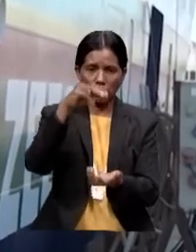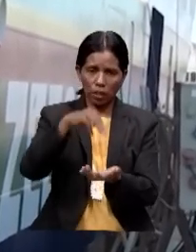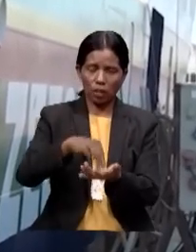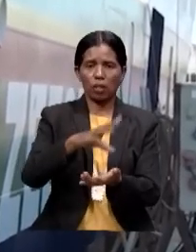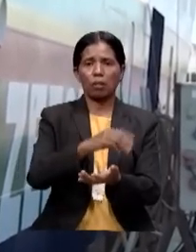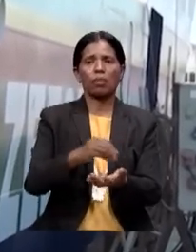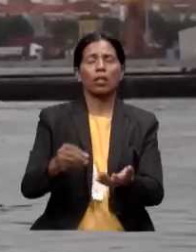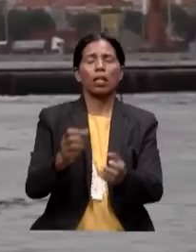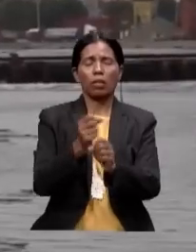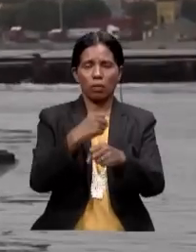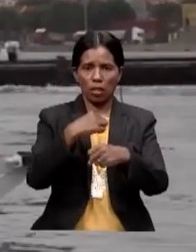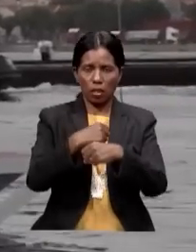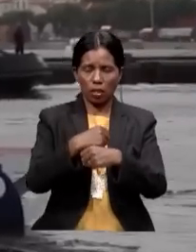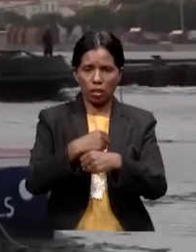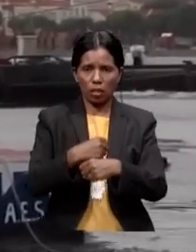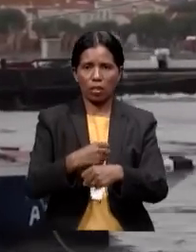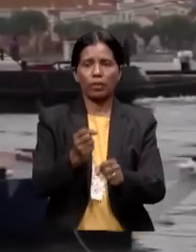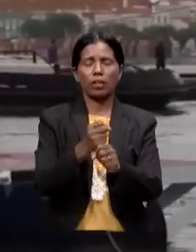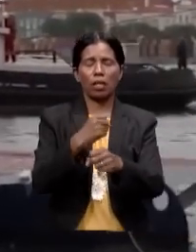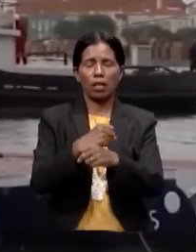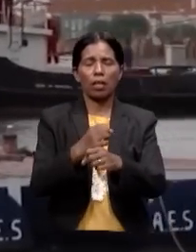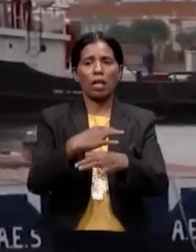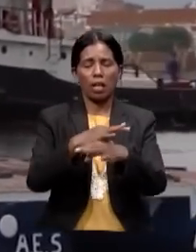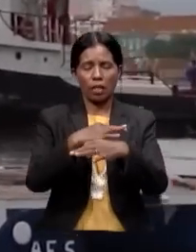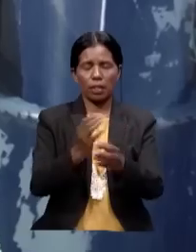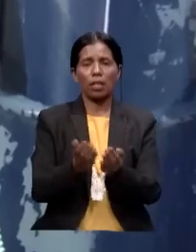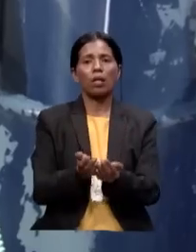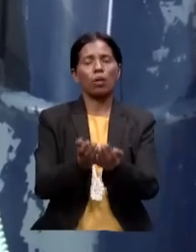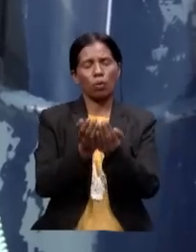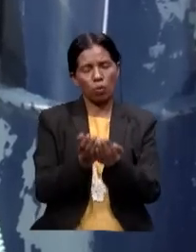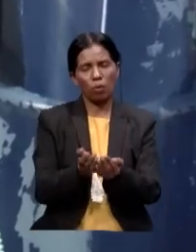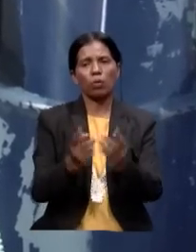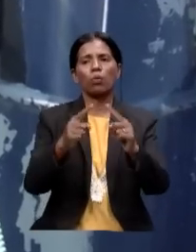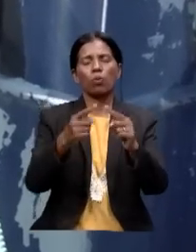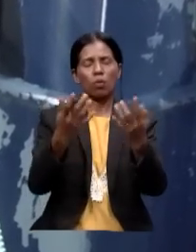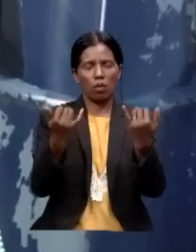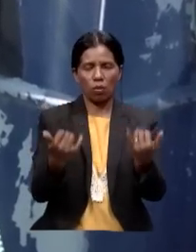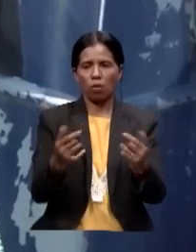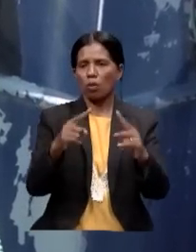ba pontões hodi conclui reabilitação ro haxolo mai beto agora ro